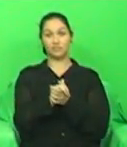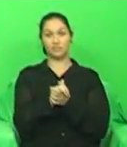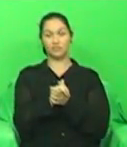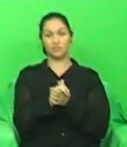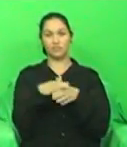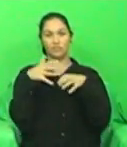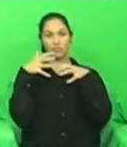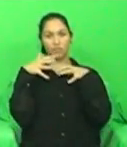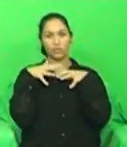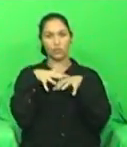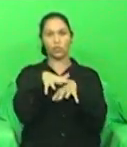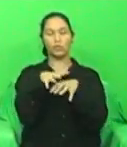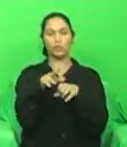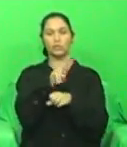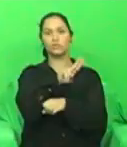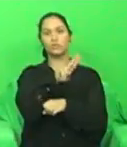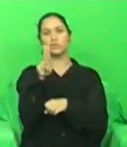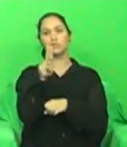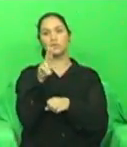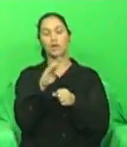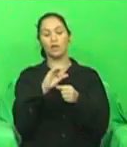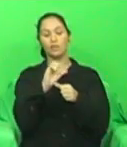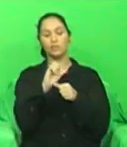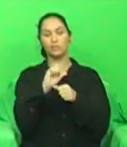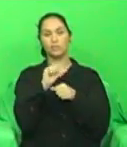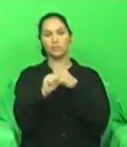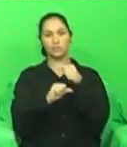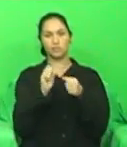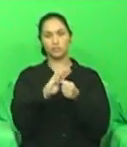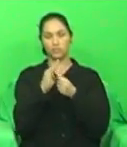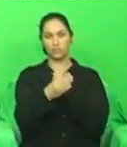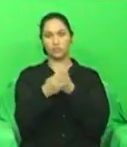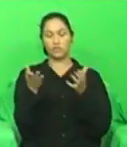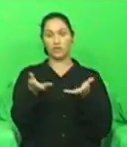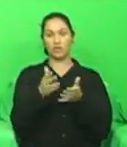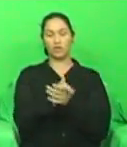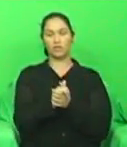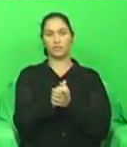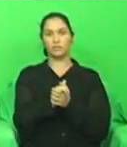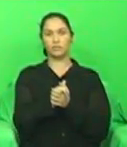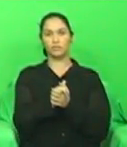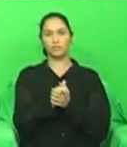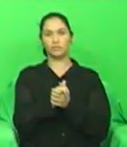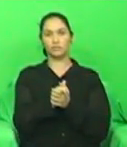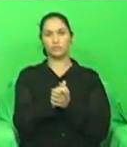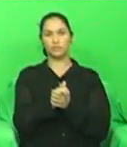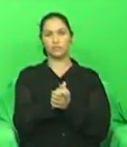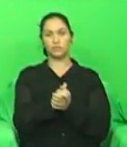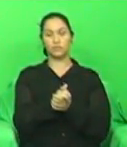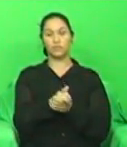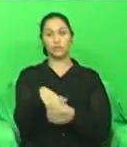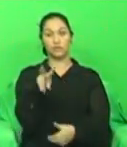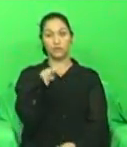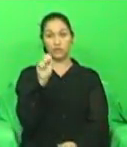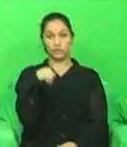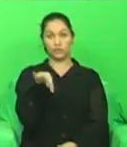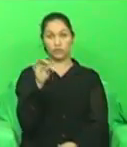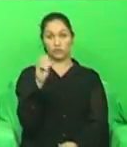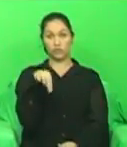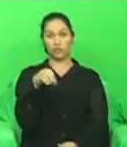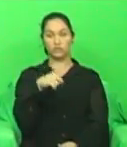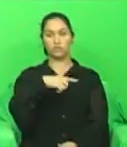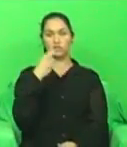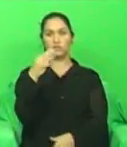limitações vai ser um grande problema um abraço a todos e até mais com a palavra o vereador antônio manoel vossa excelência depois três minutos e